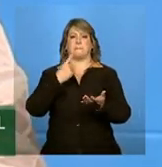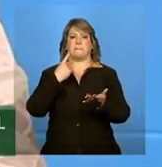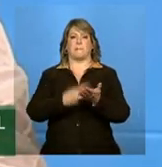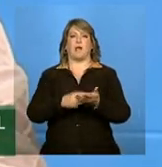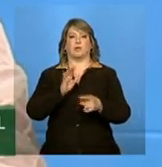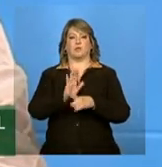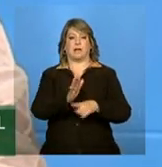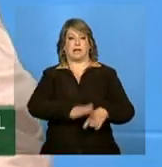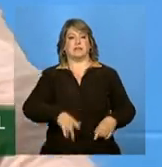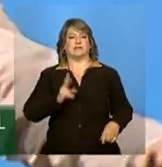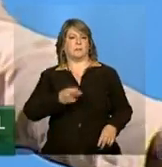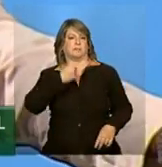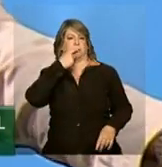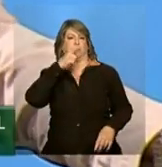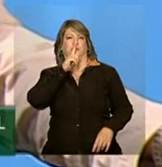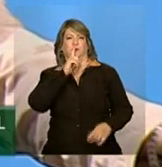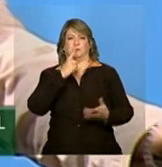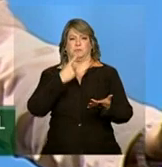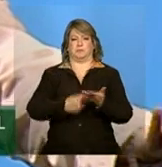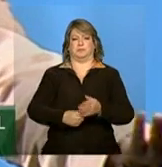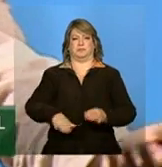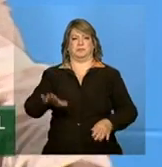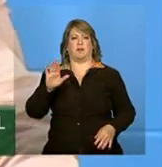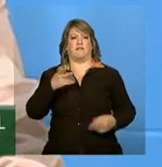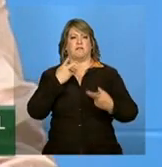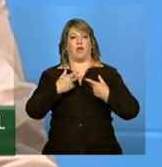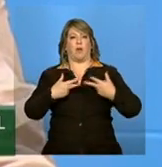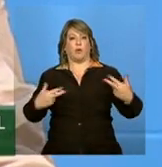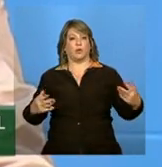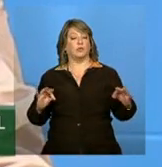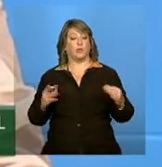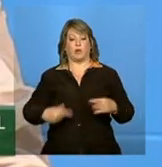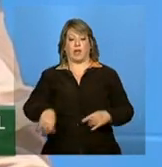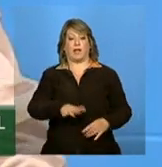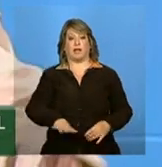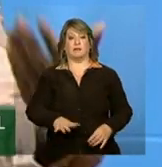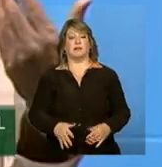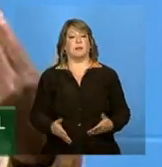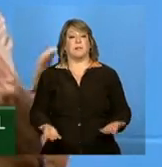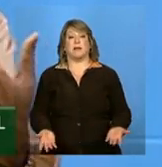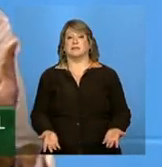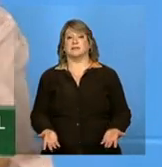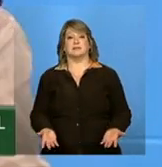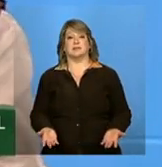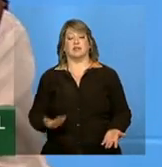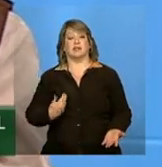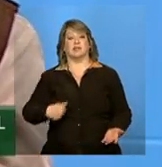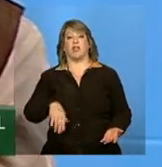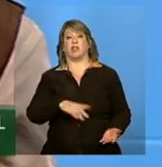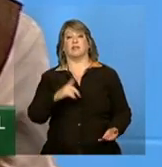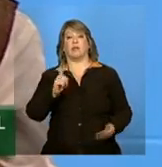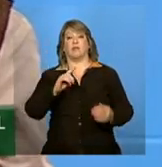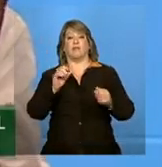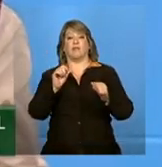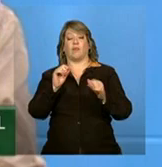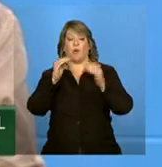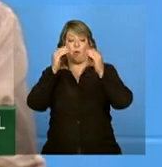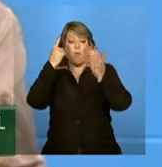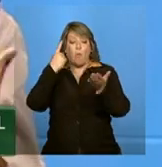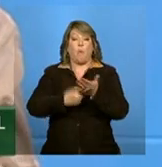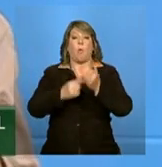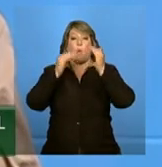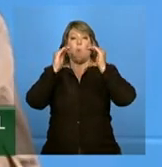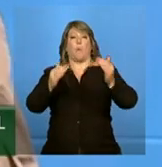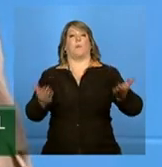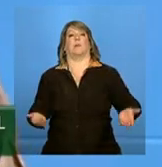sempre juramos tudo a elas, sempre prometemos de tudo a elas e acabamos quebrando essas promessas.